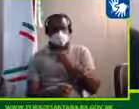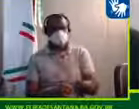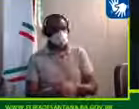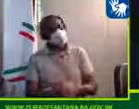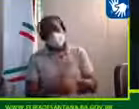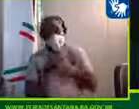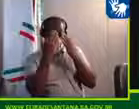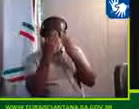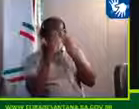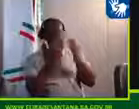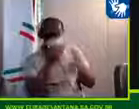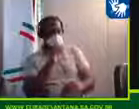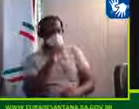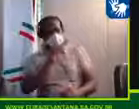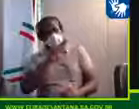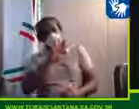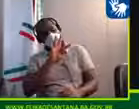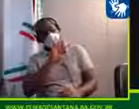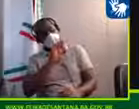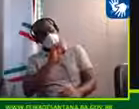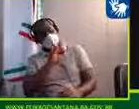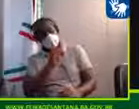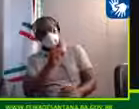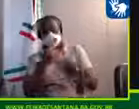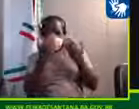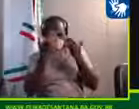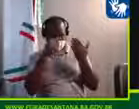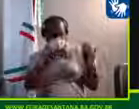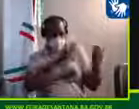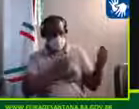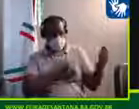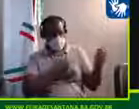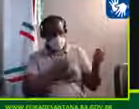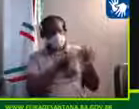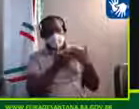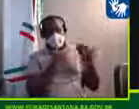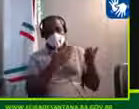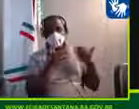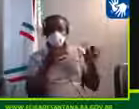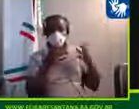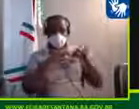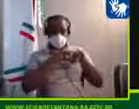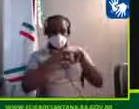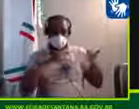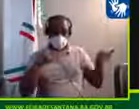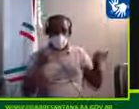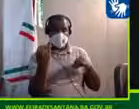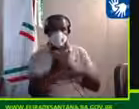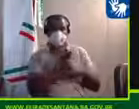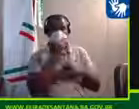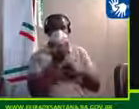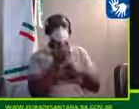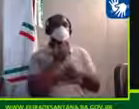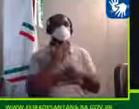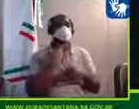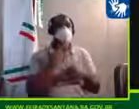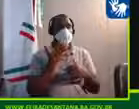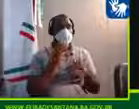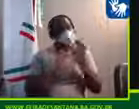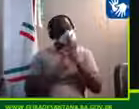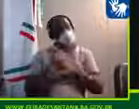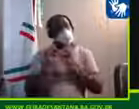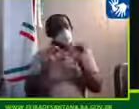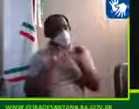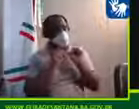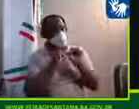Obrigada, Augusto, aí pela participação. Quero só avisar a quem tem interesse ainda em fazer alguma pergunta